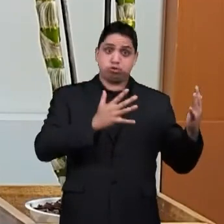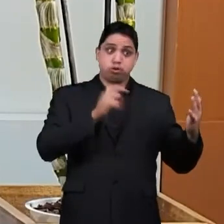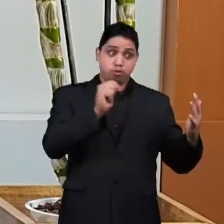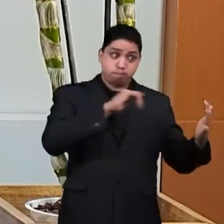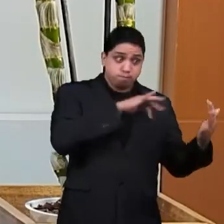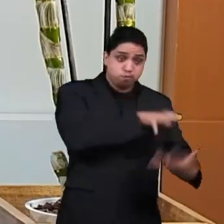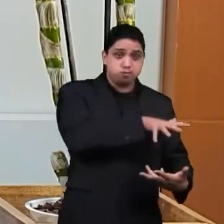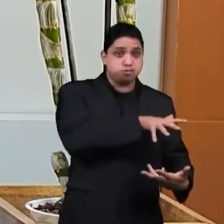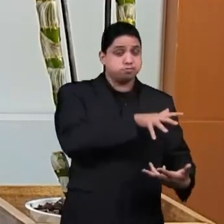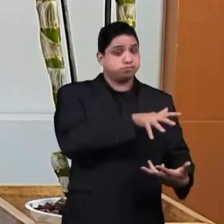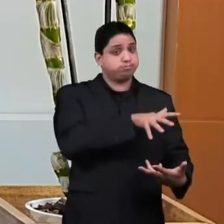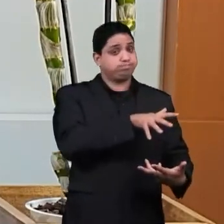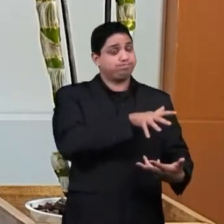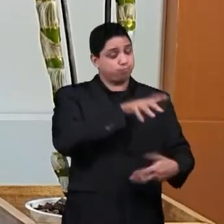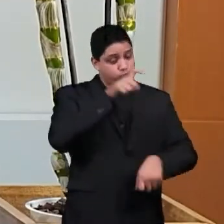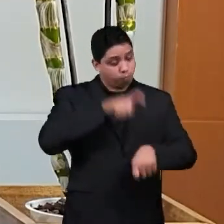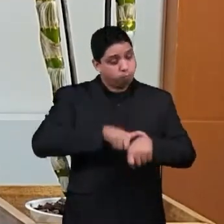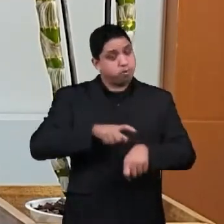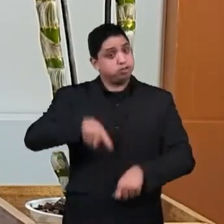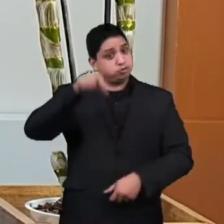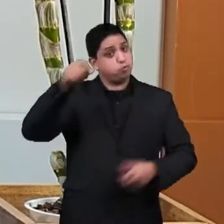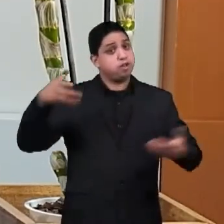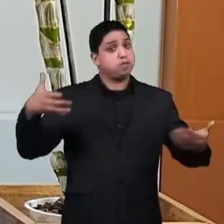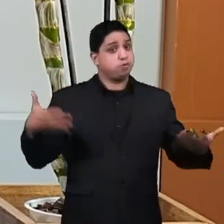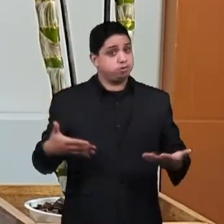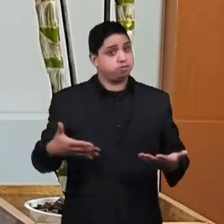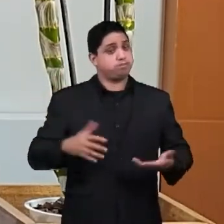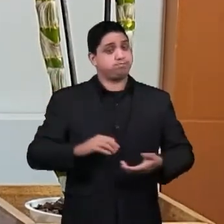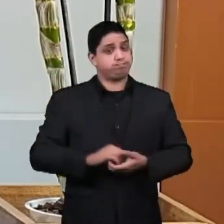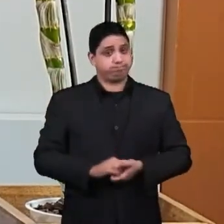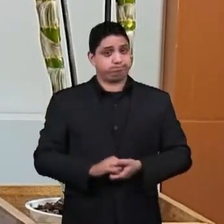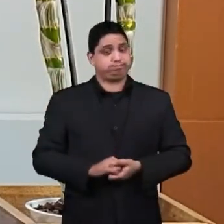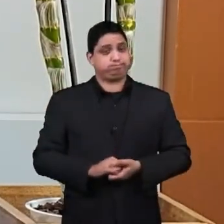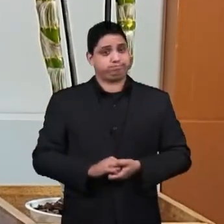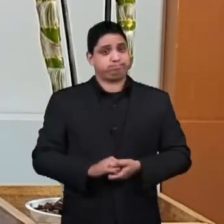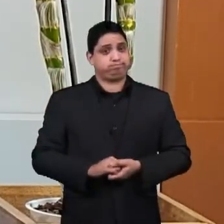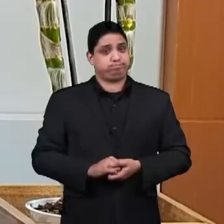Multidões, no vale da decisão.